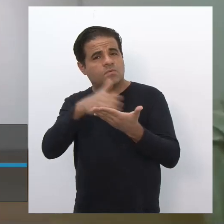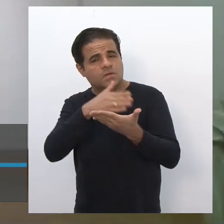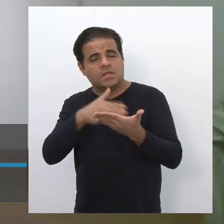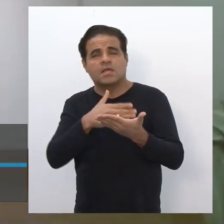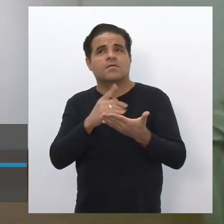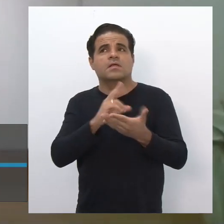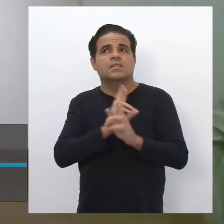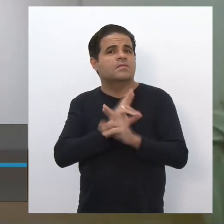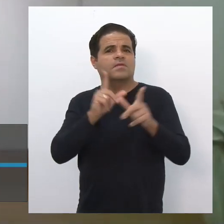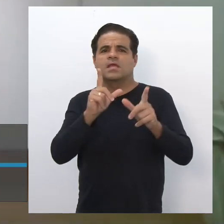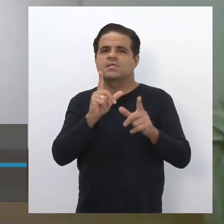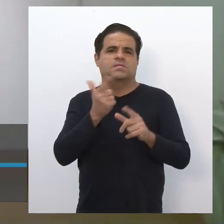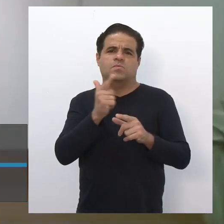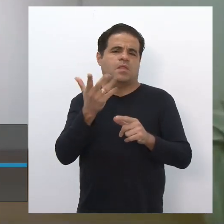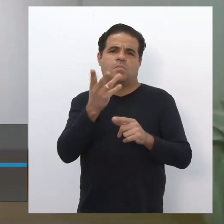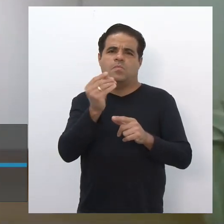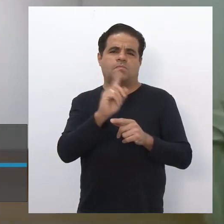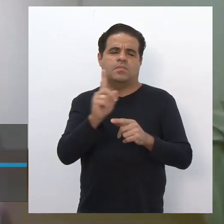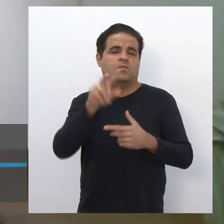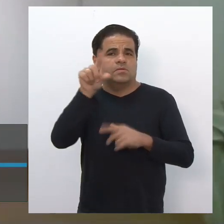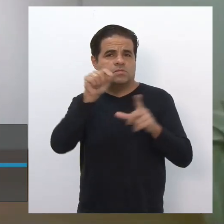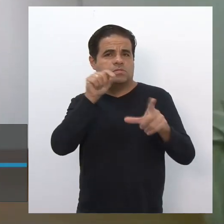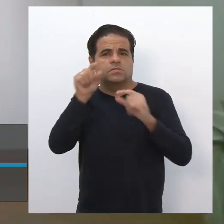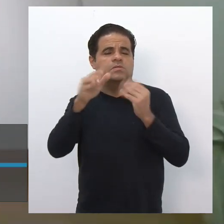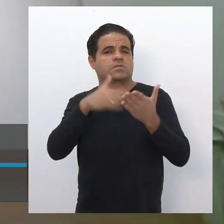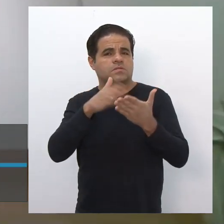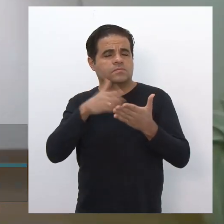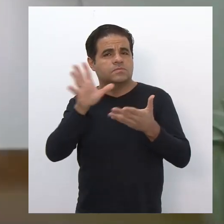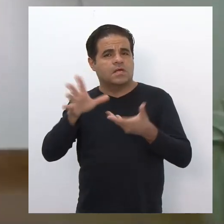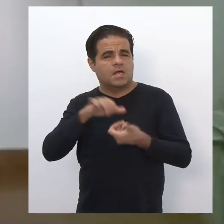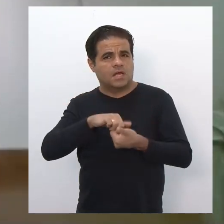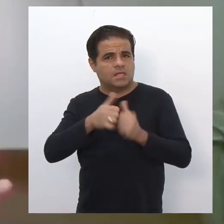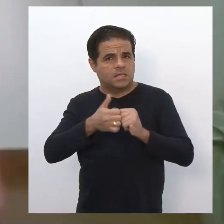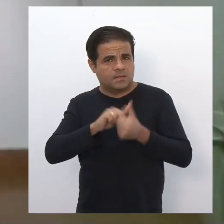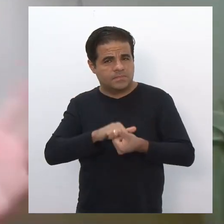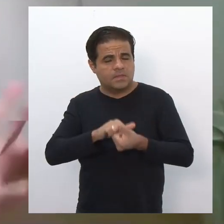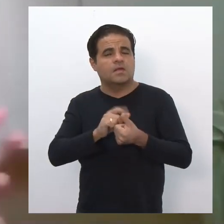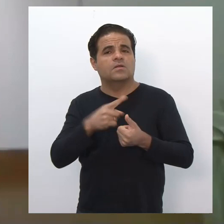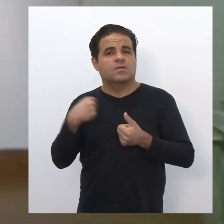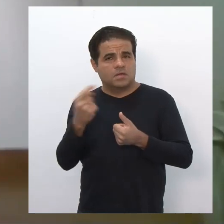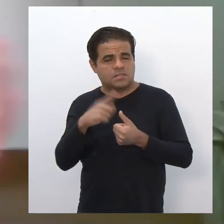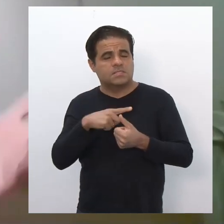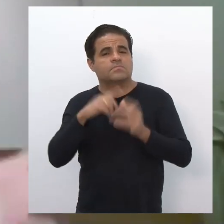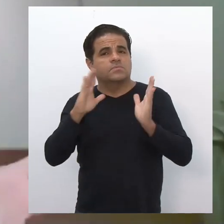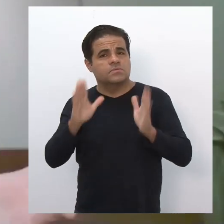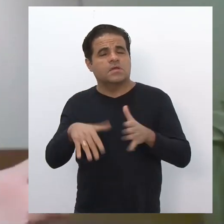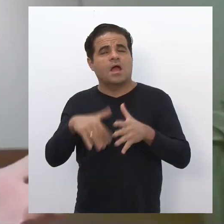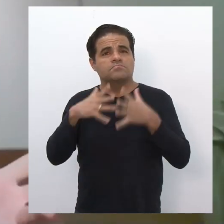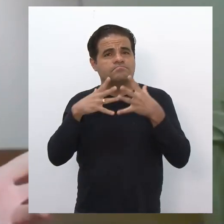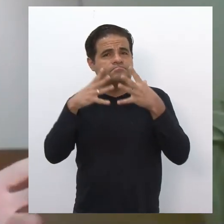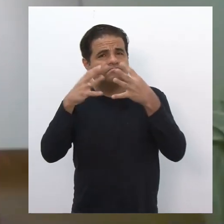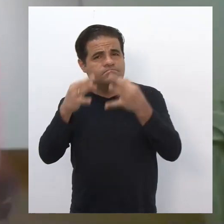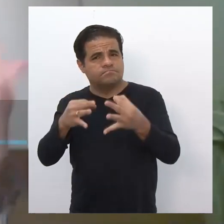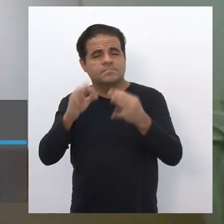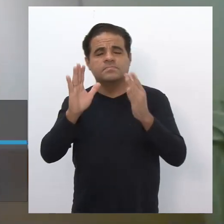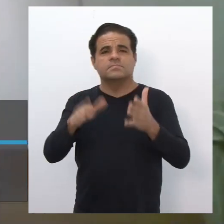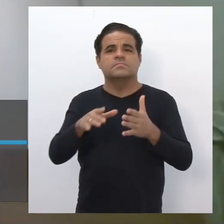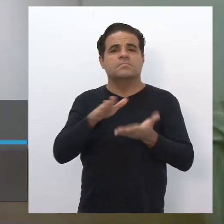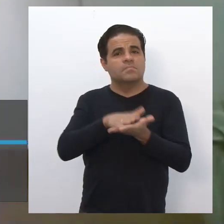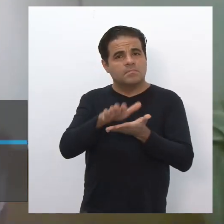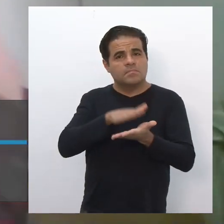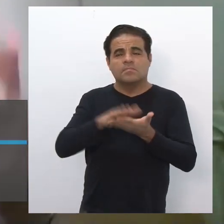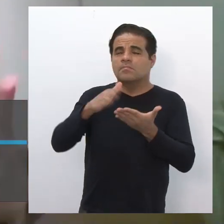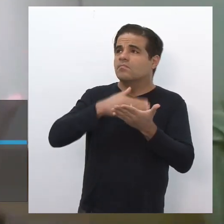muita diferença, porque nós escolhemos livros já adaptados e que já nós temos essa versão tanto impressa